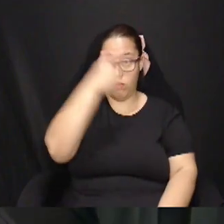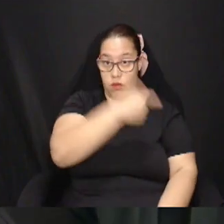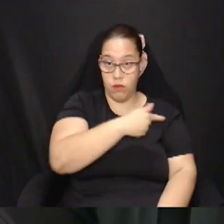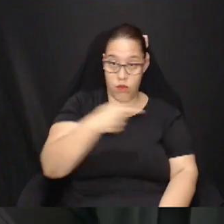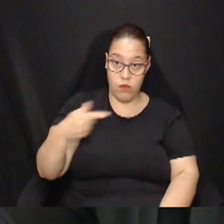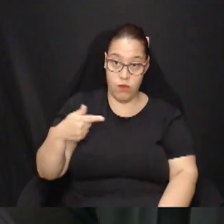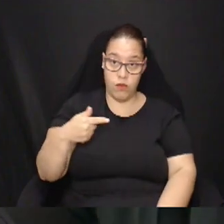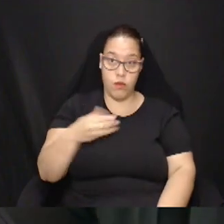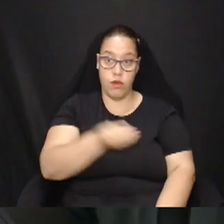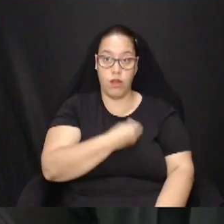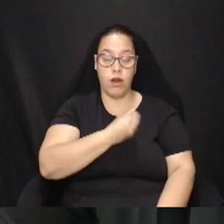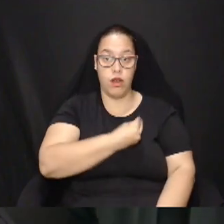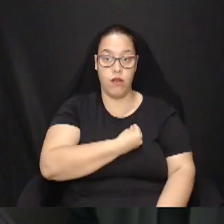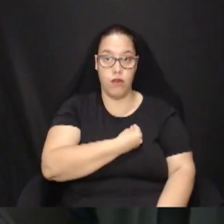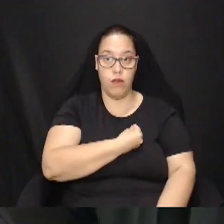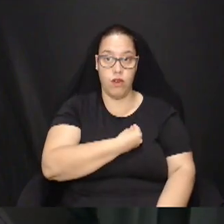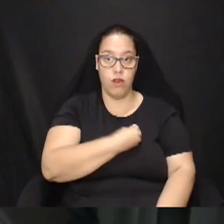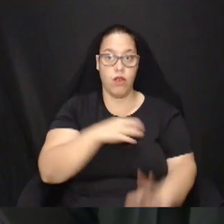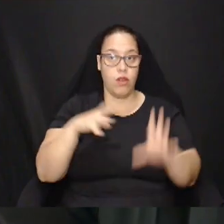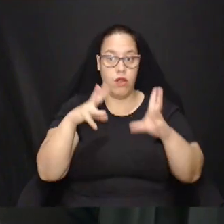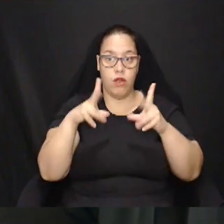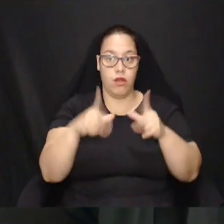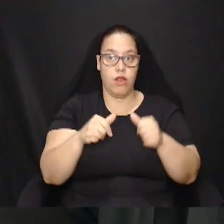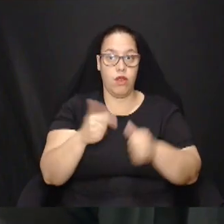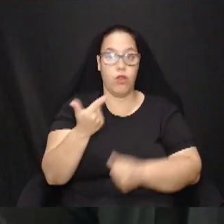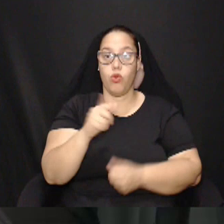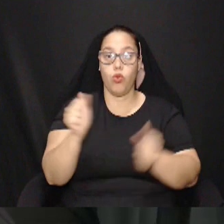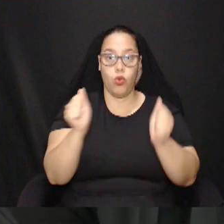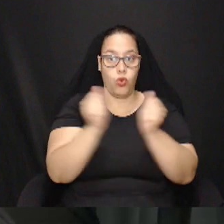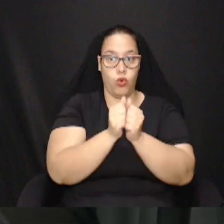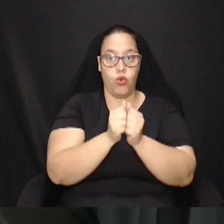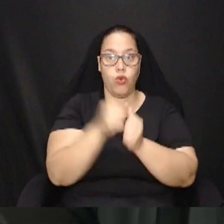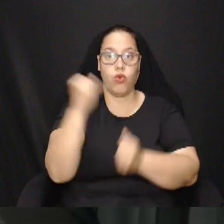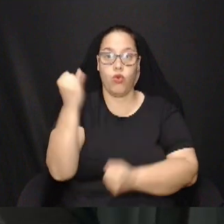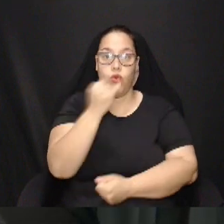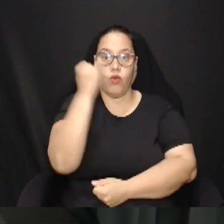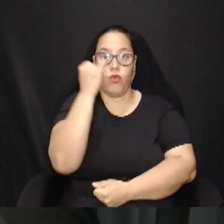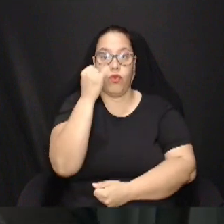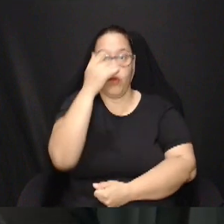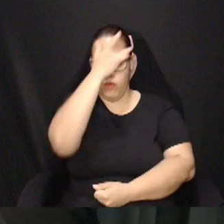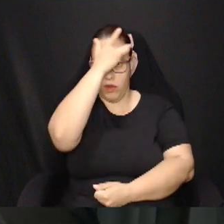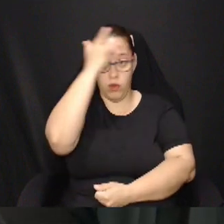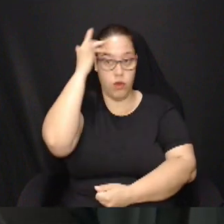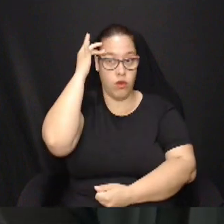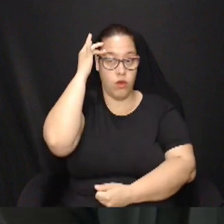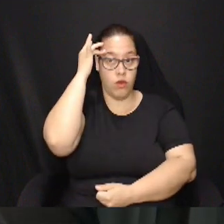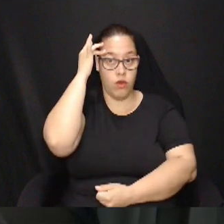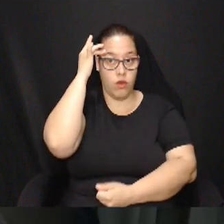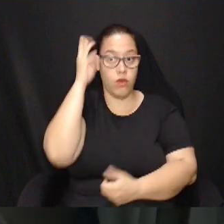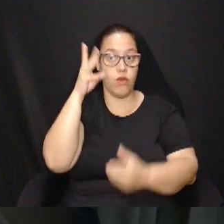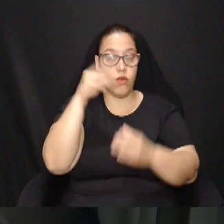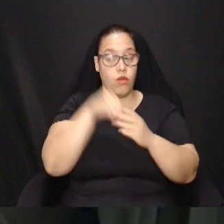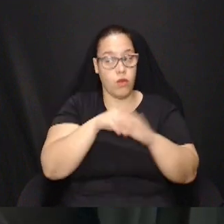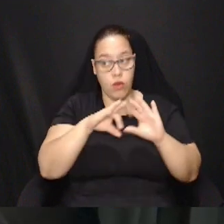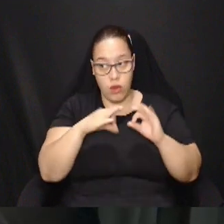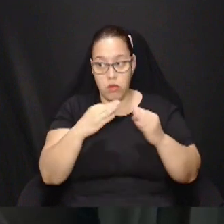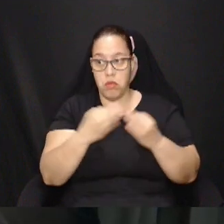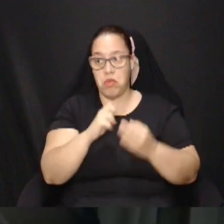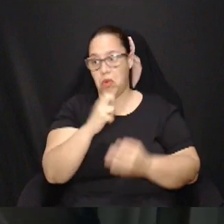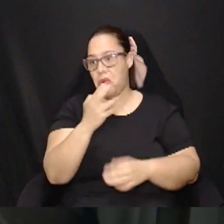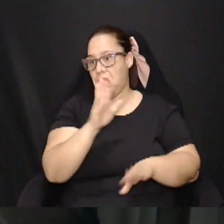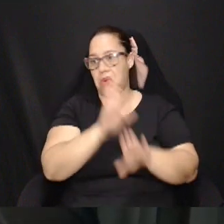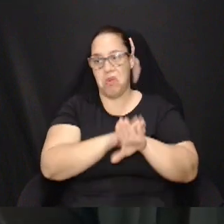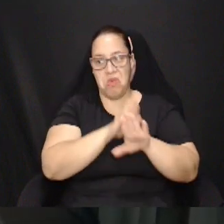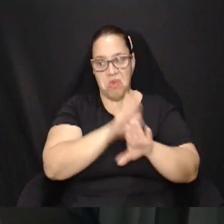deles. Todo o resto, eu não estou ali. Então é importante que existam pessoas, seja dentro do núcleo familiar ou fora desse núcleo